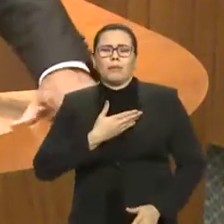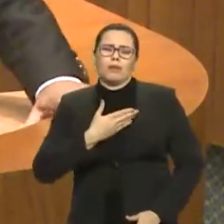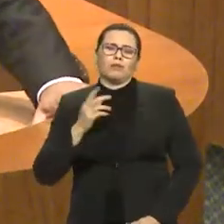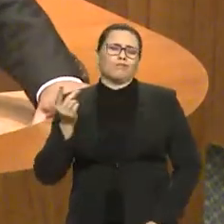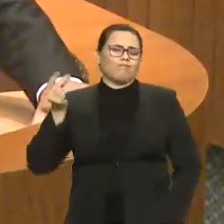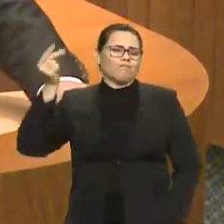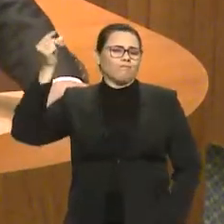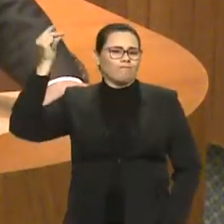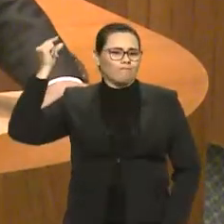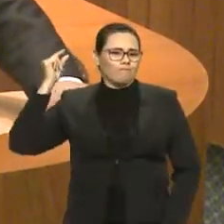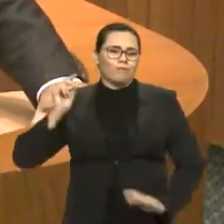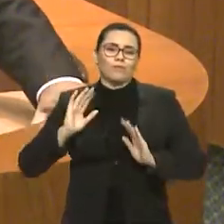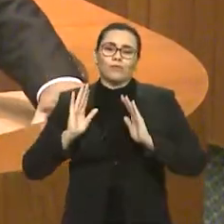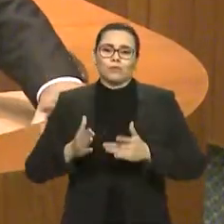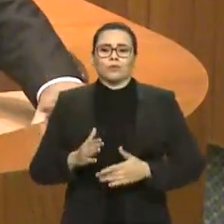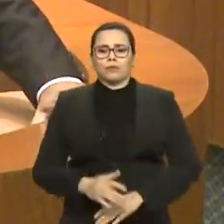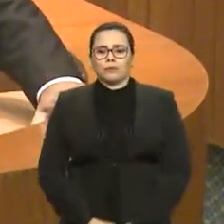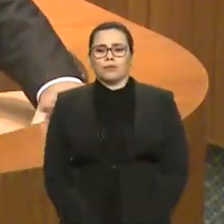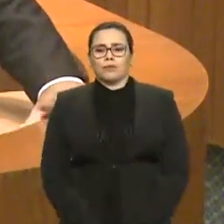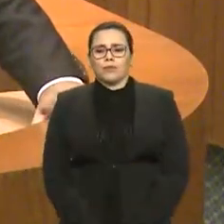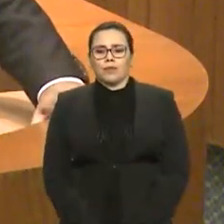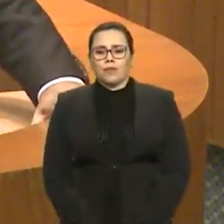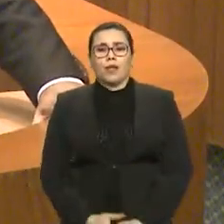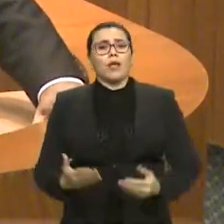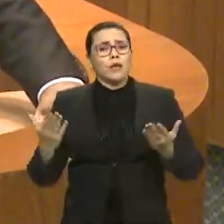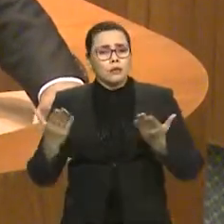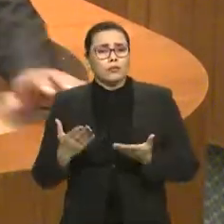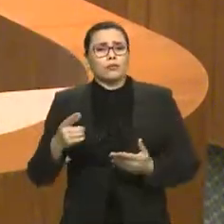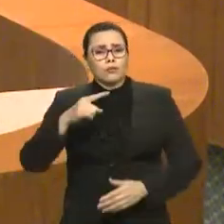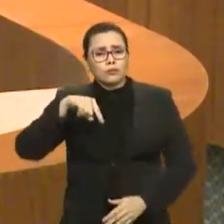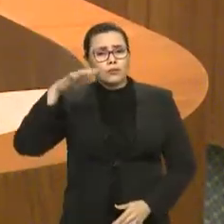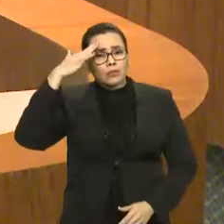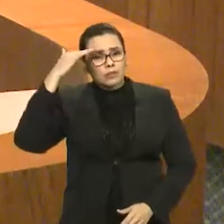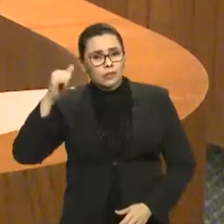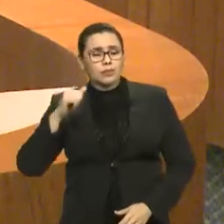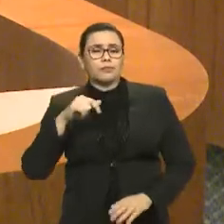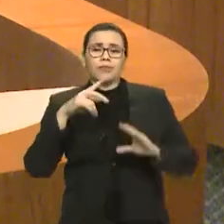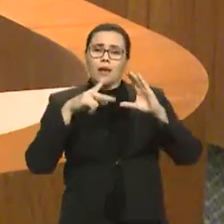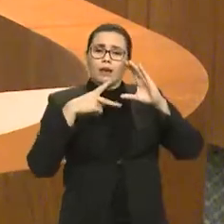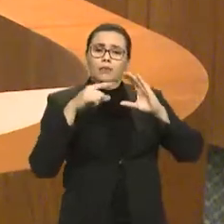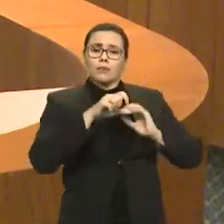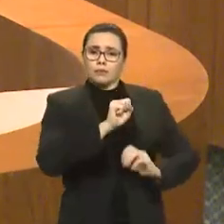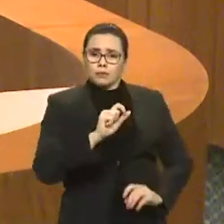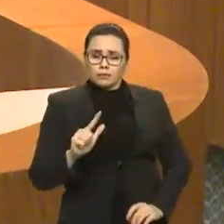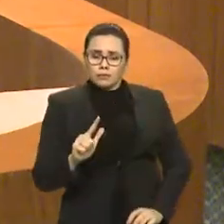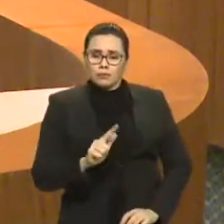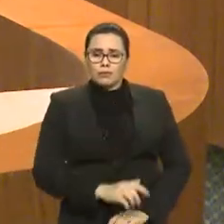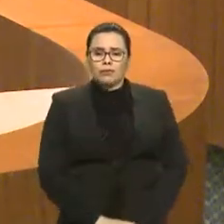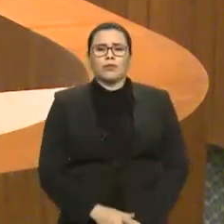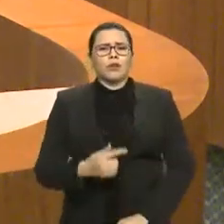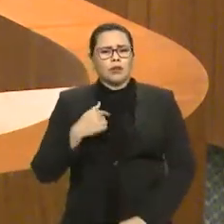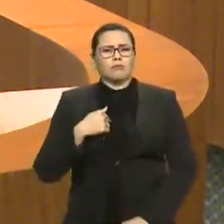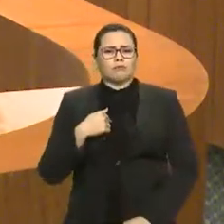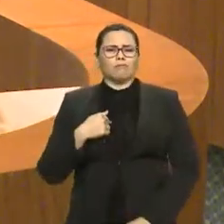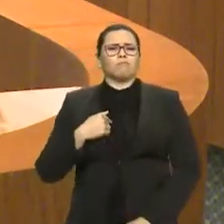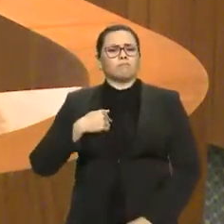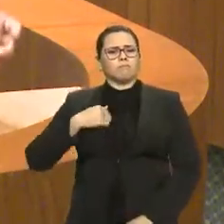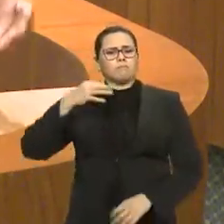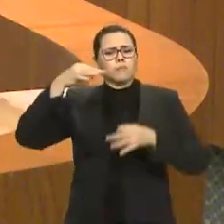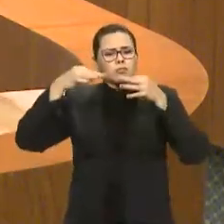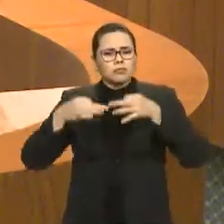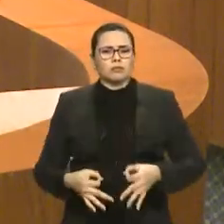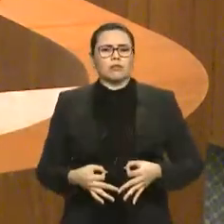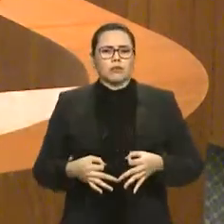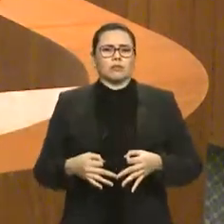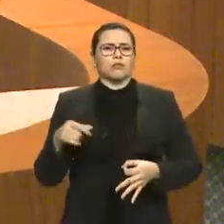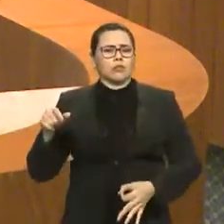faço referência a hoje o momento que vive a Câmara Municipal, e eu tenho certeza que o vereador Paulo Vitor